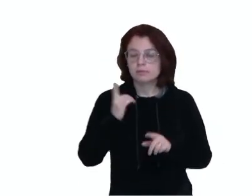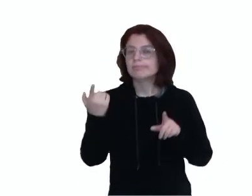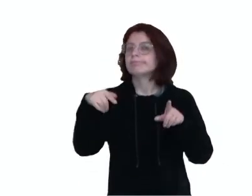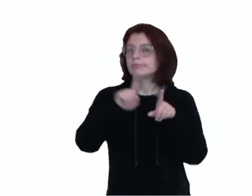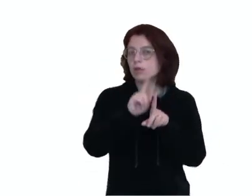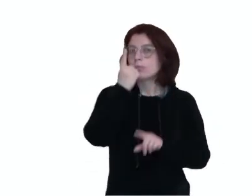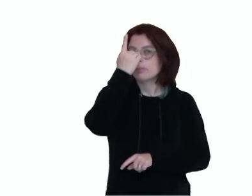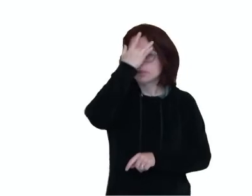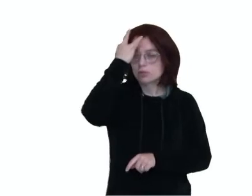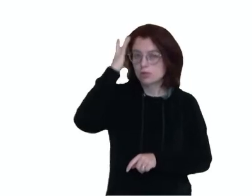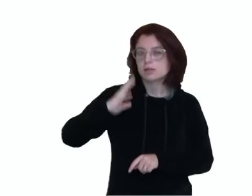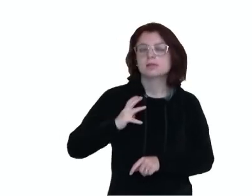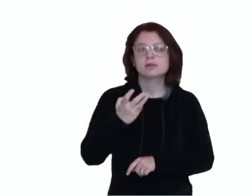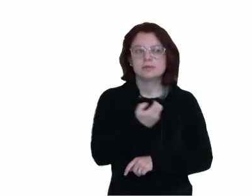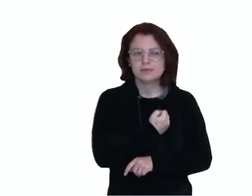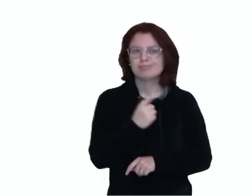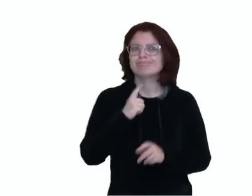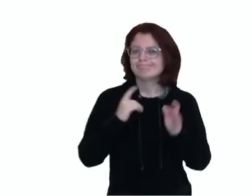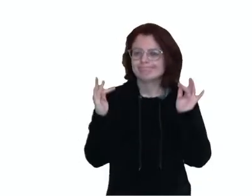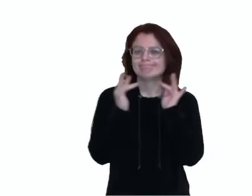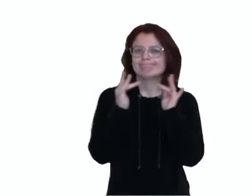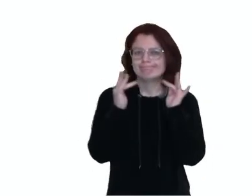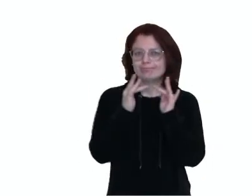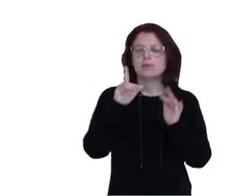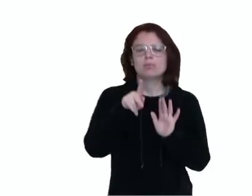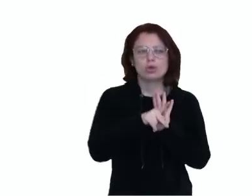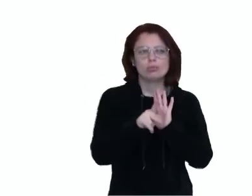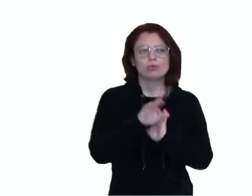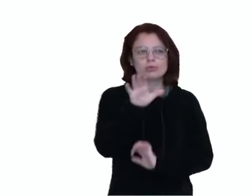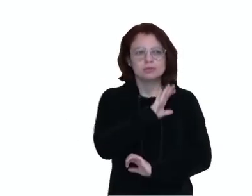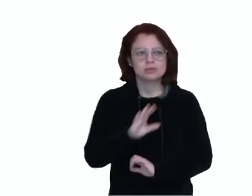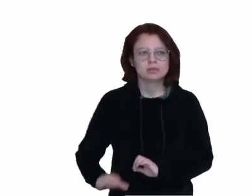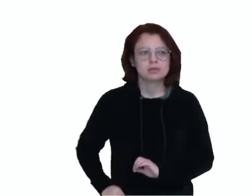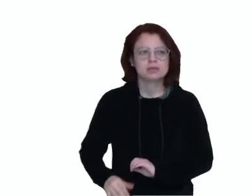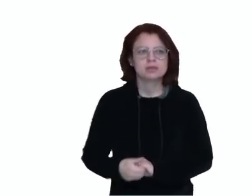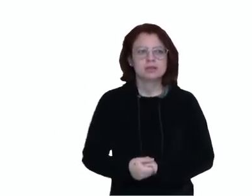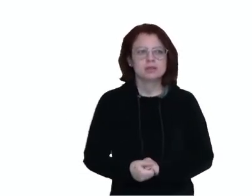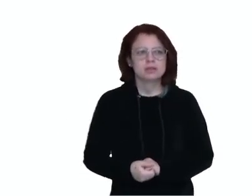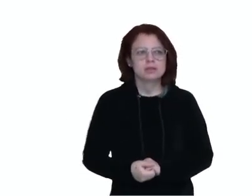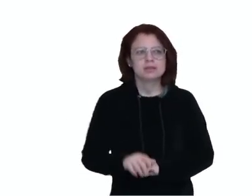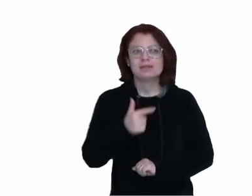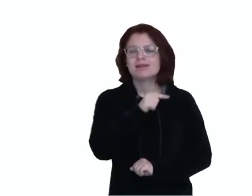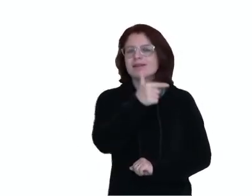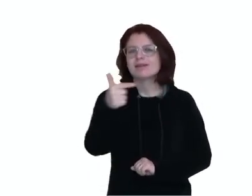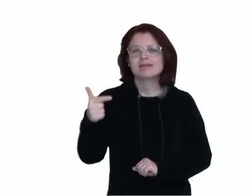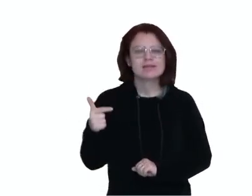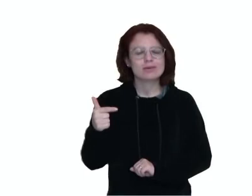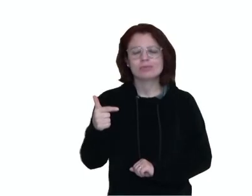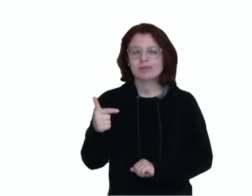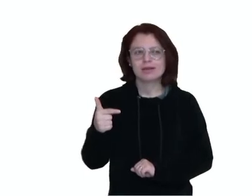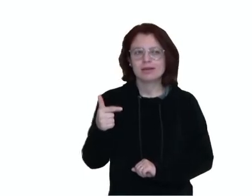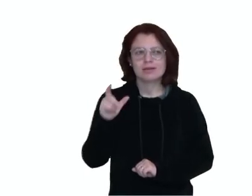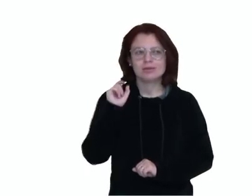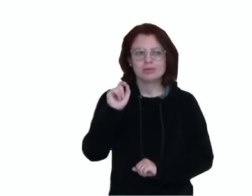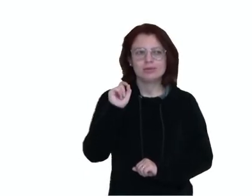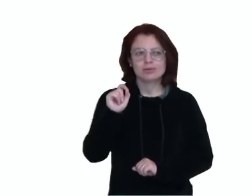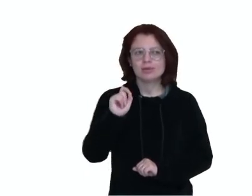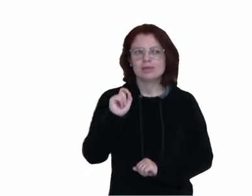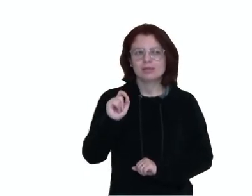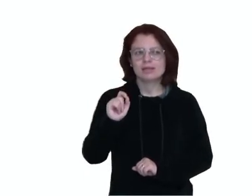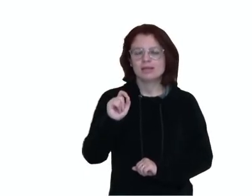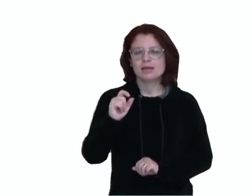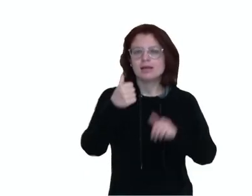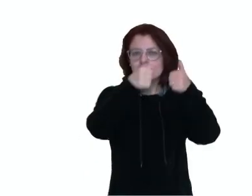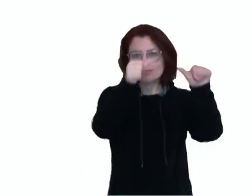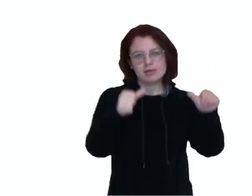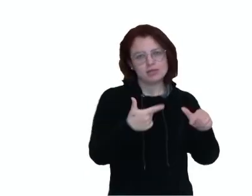salvador para a humanidade. São muitos pontos incomuns, né? Não representavam seus deuses com imagem, nem cultuavam em templos, viu? Era uma religião assim bem voltada